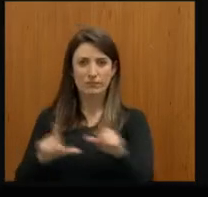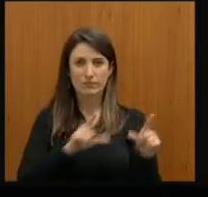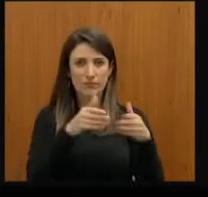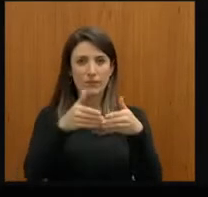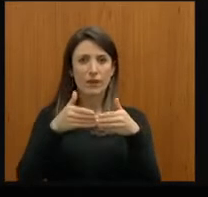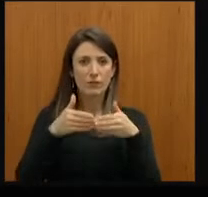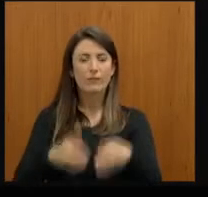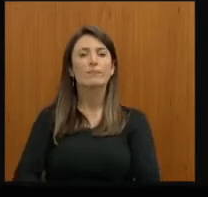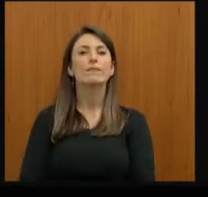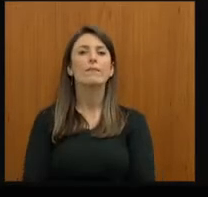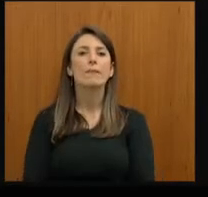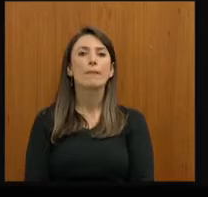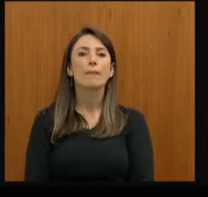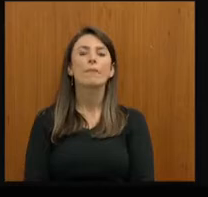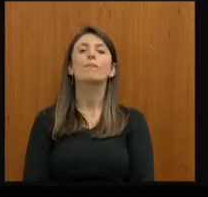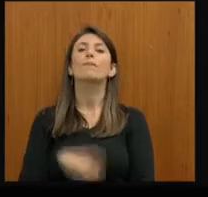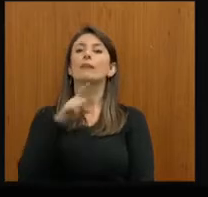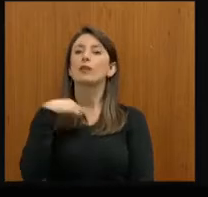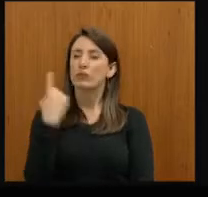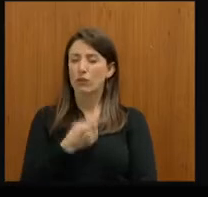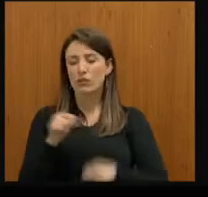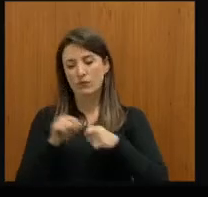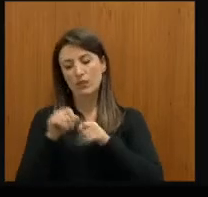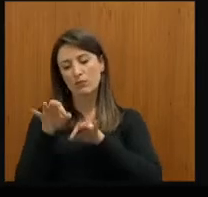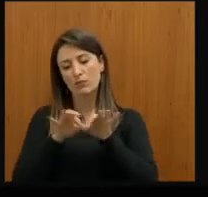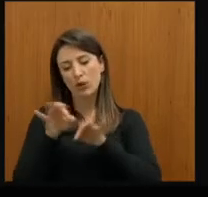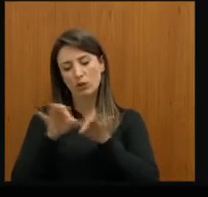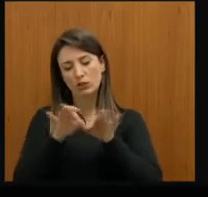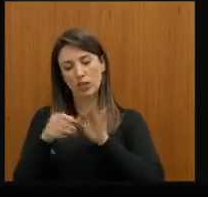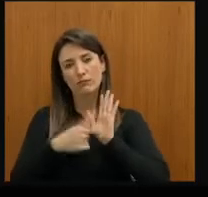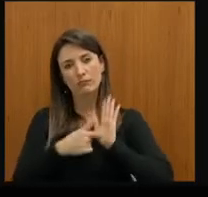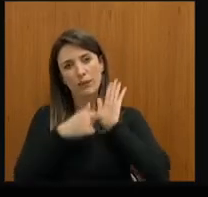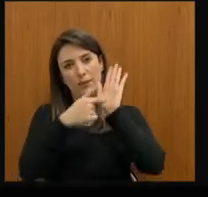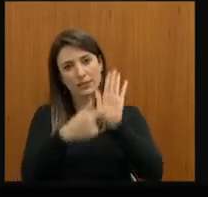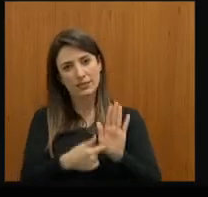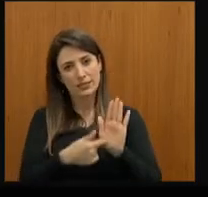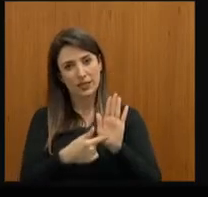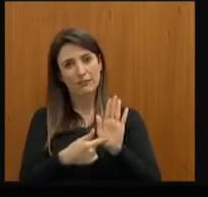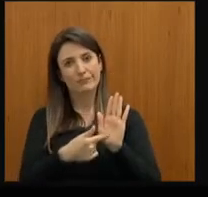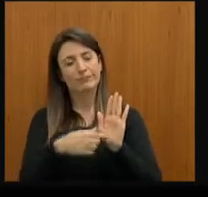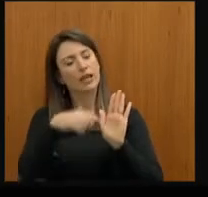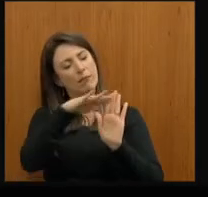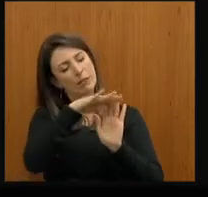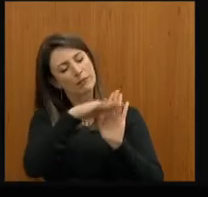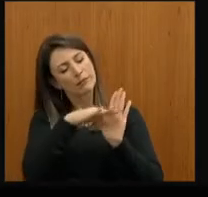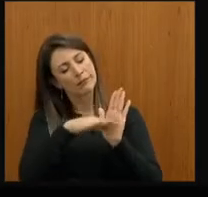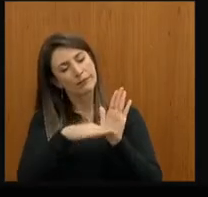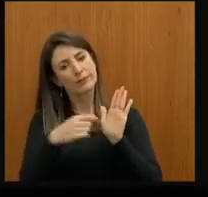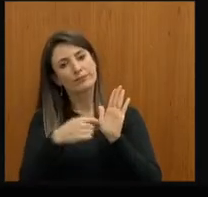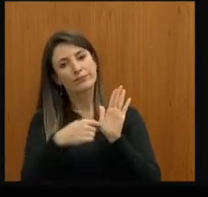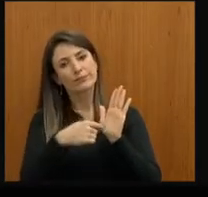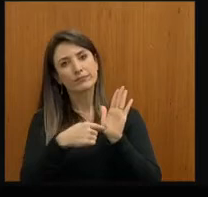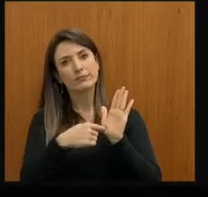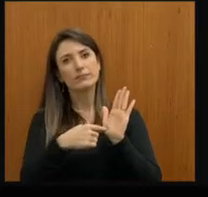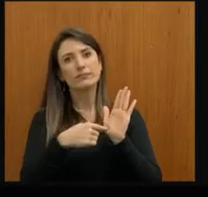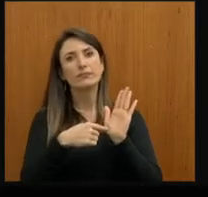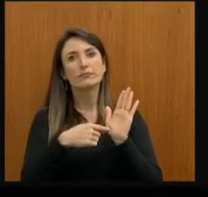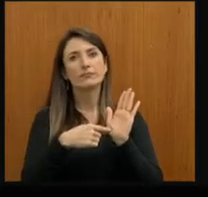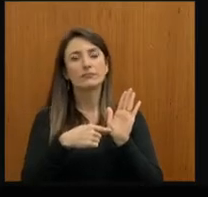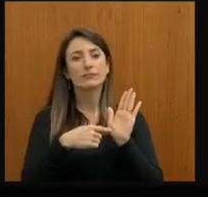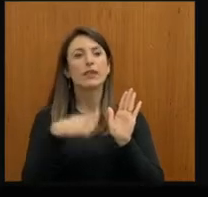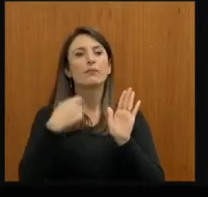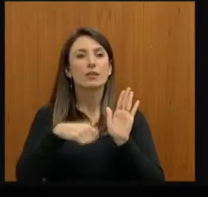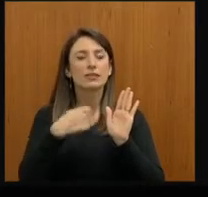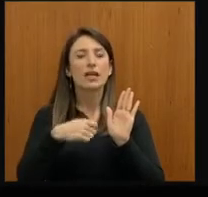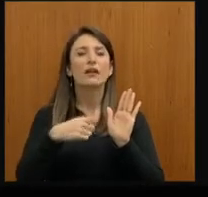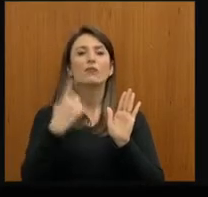então nós apresentamos o projeto aí na como estava no projeto ele acidente seria contemplada com